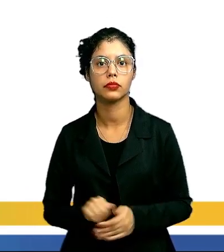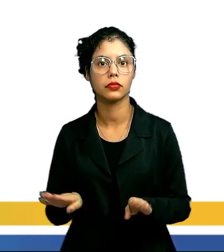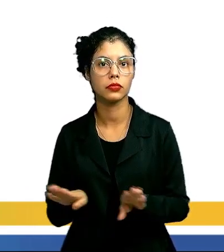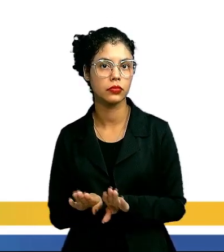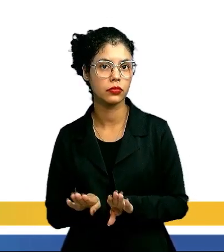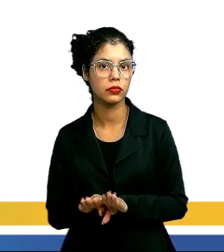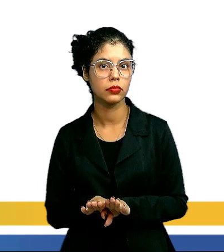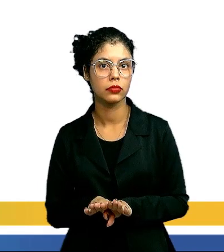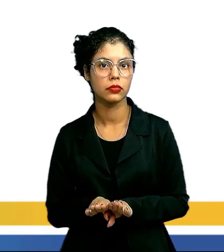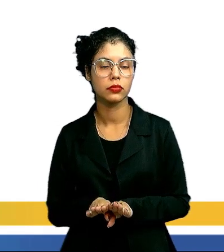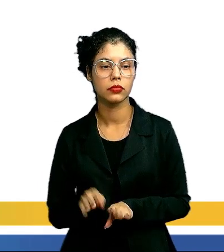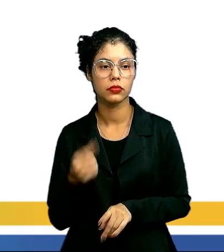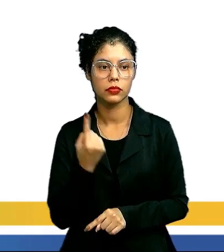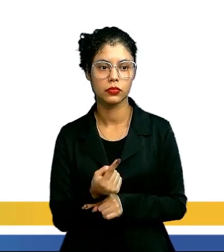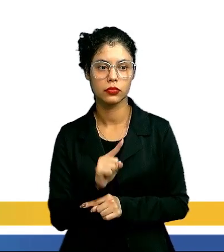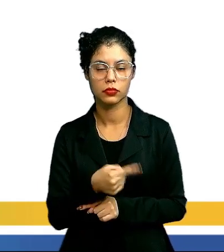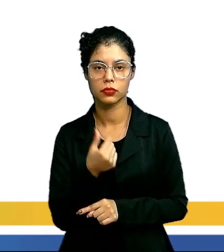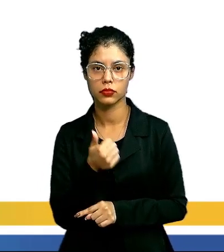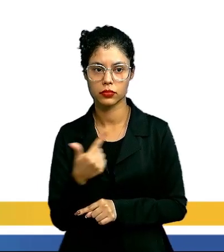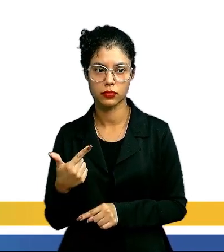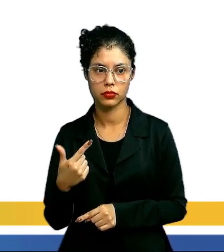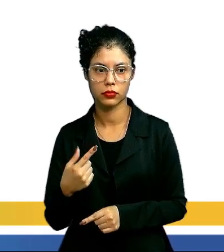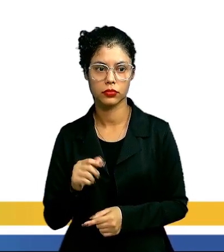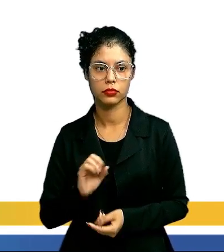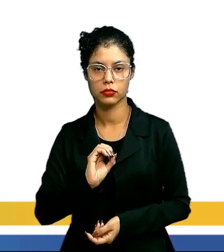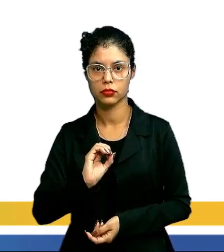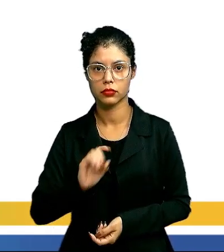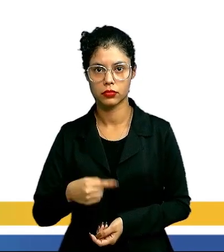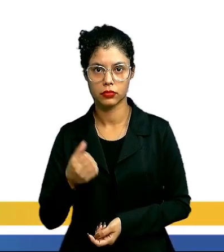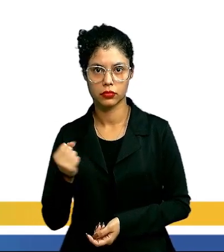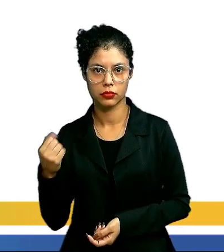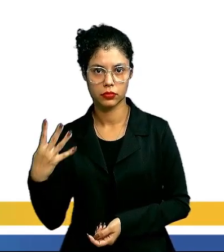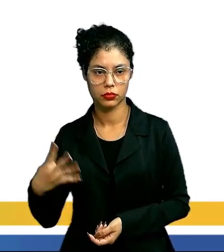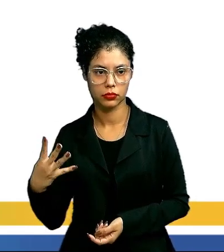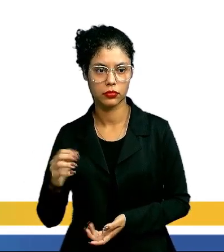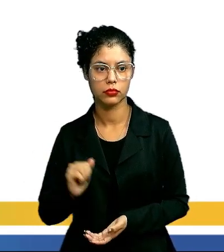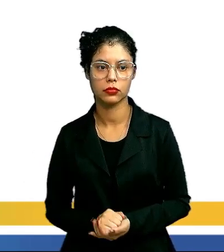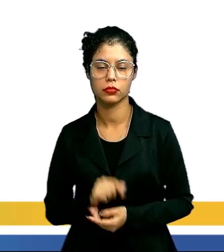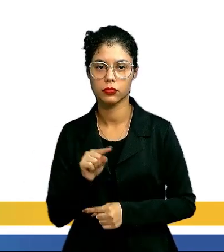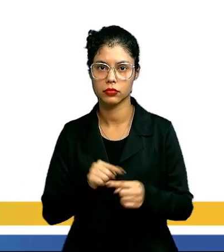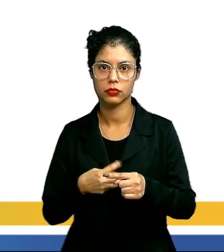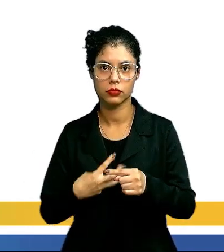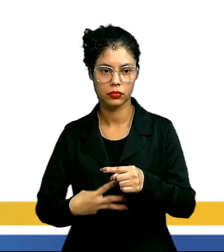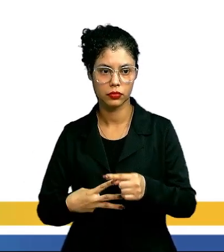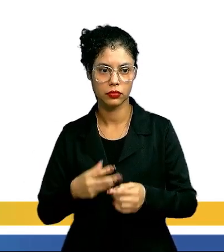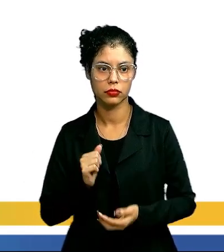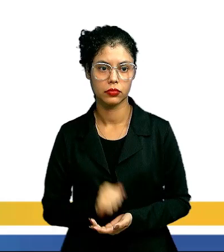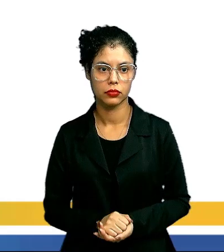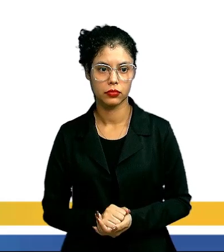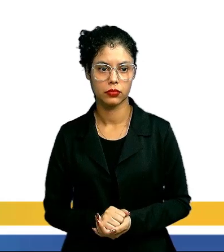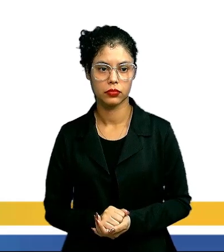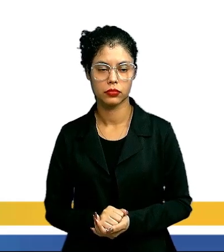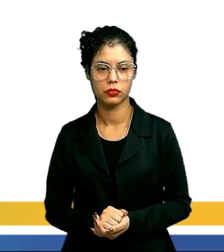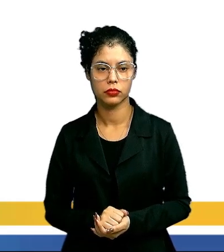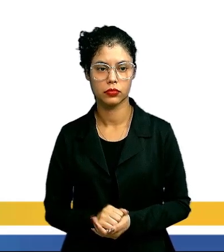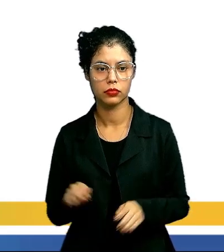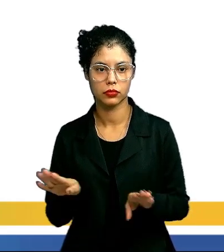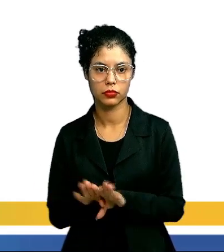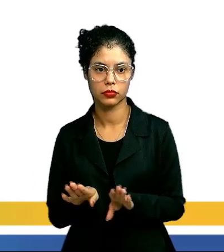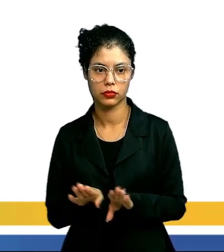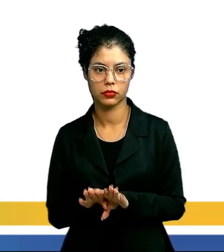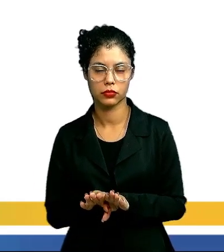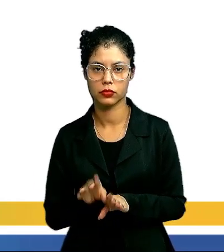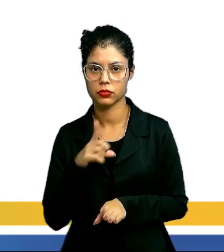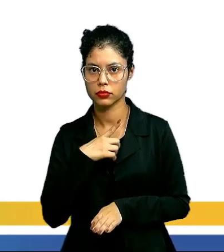multiplicar 1,12 x 0,84 e após dividir por três e vamos fazer o cálculo então